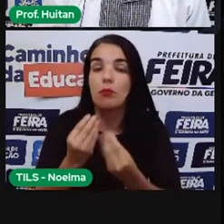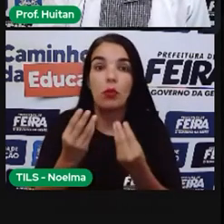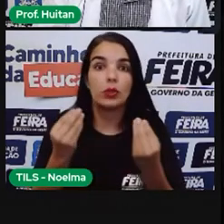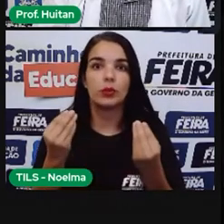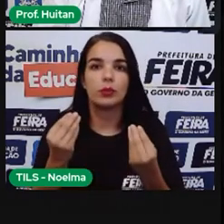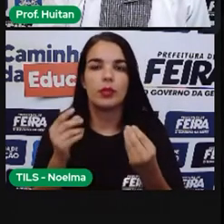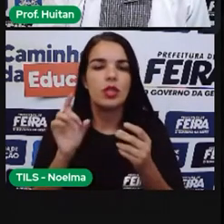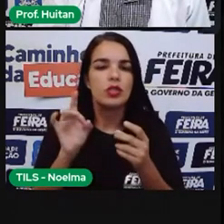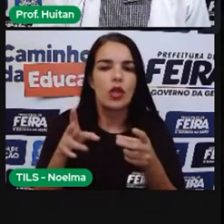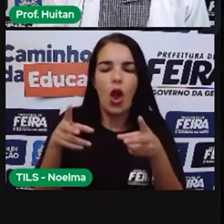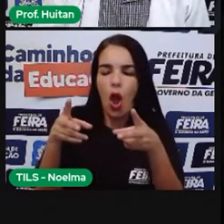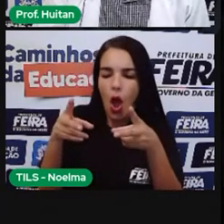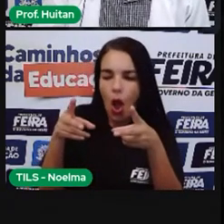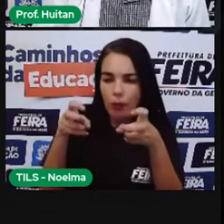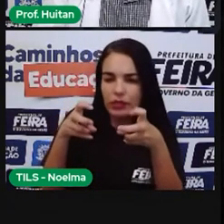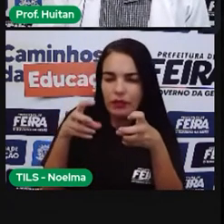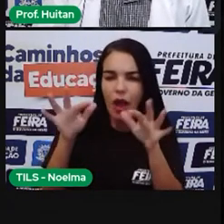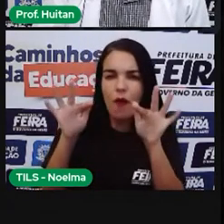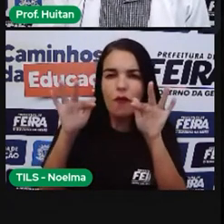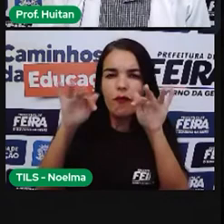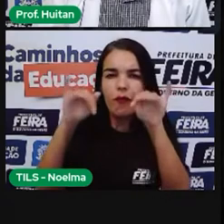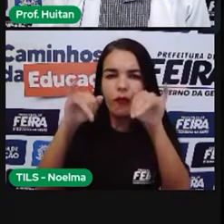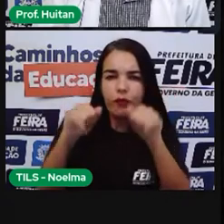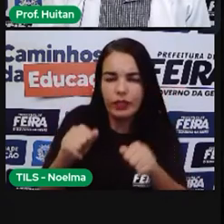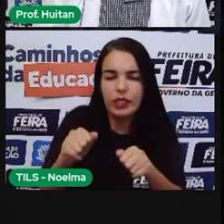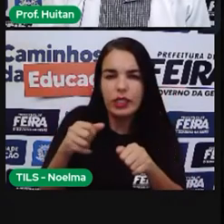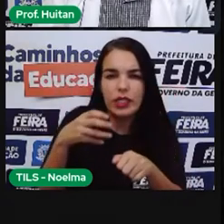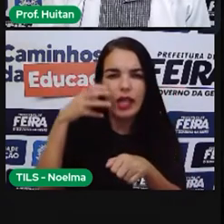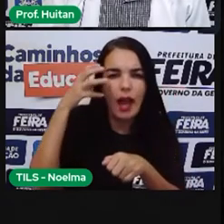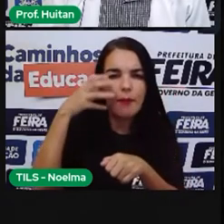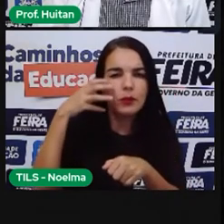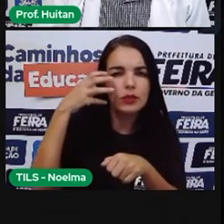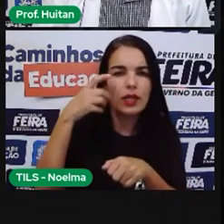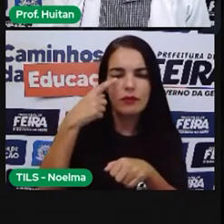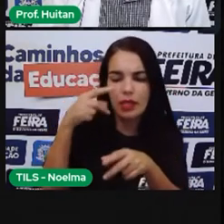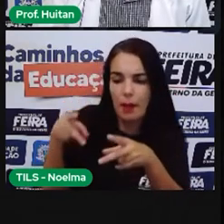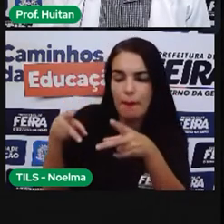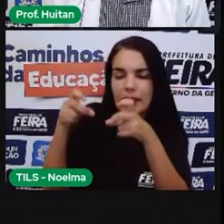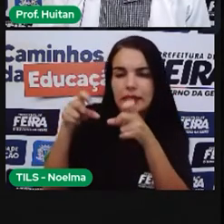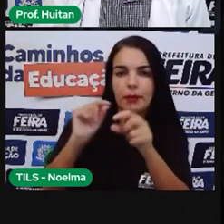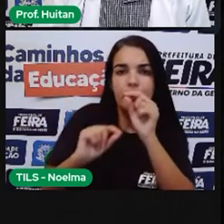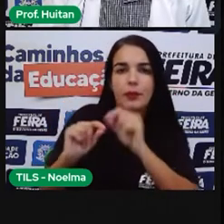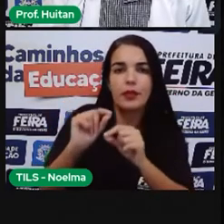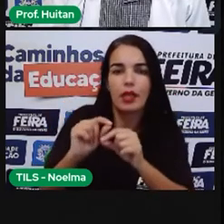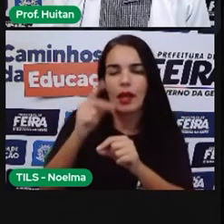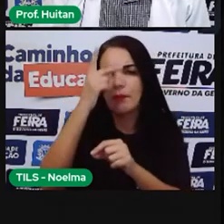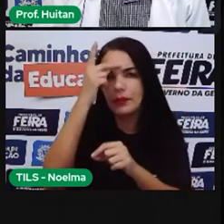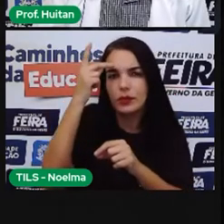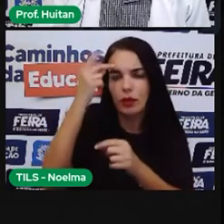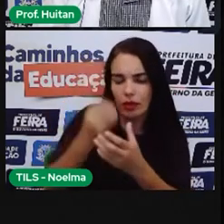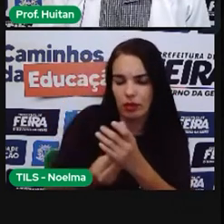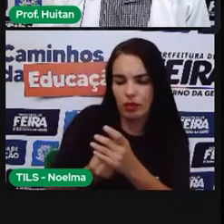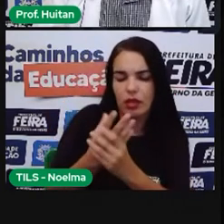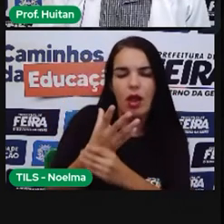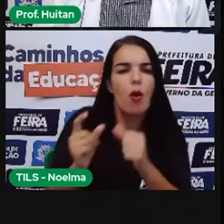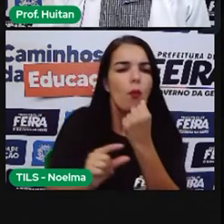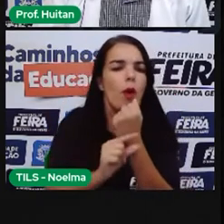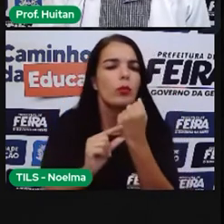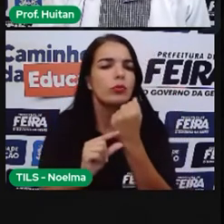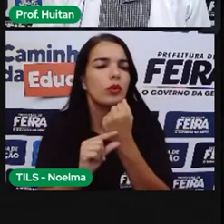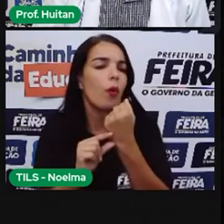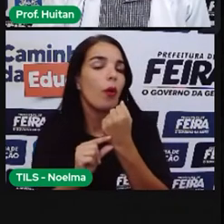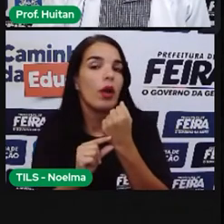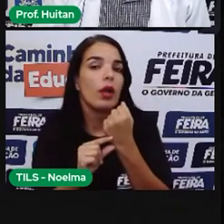só observar o final da música que você vai perceber que o autor, o eu lírico, a voz que canta na